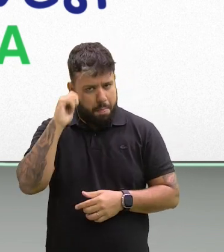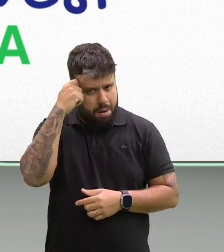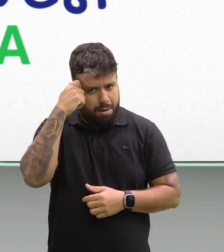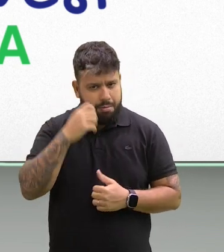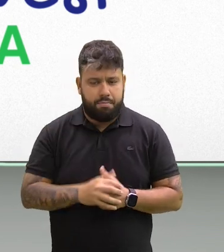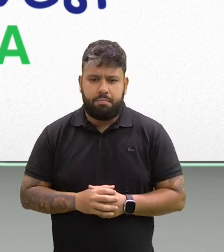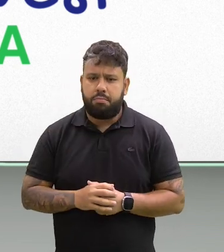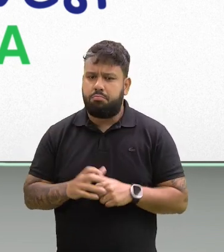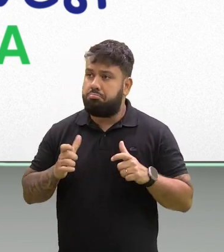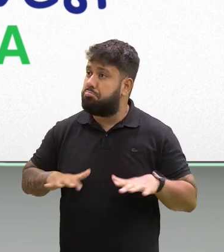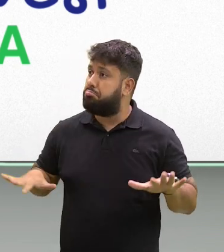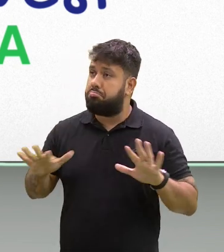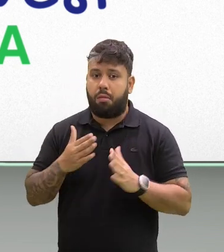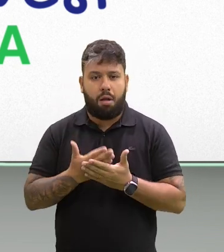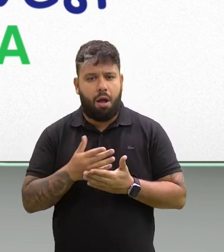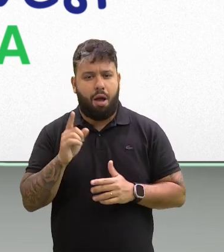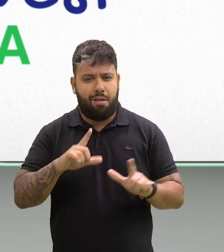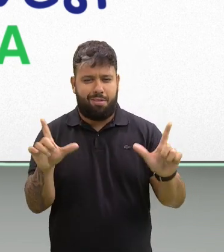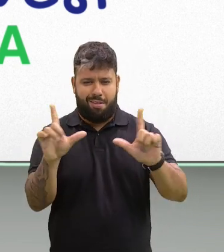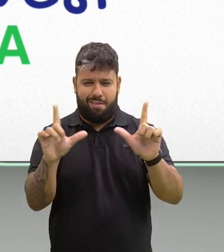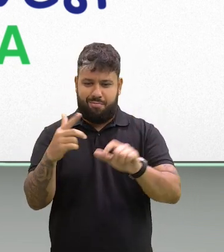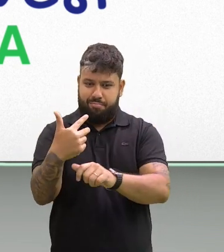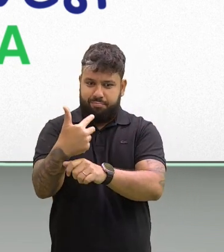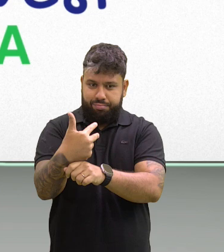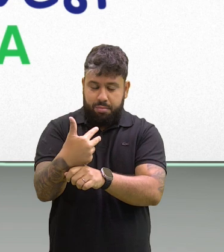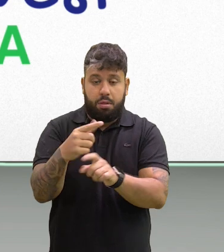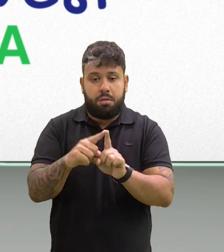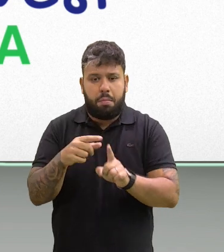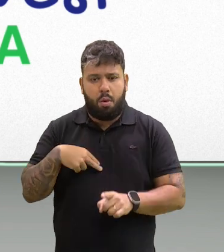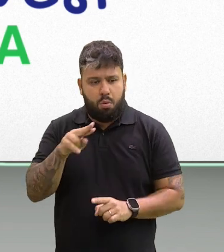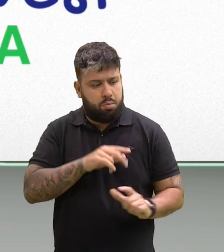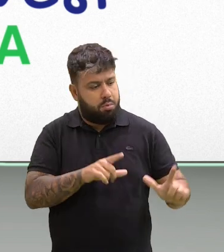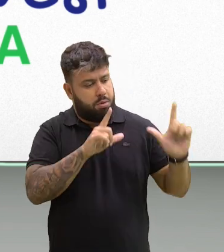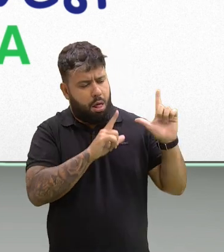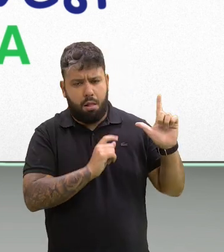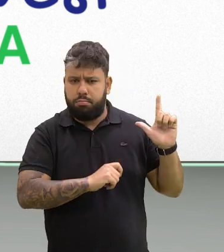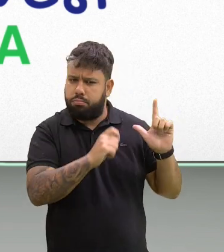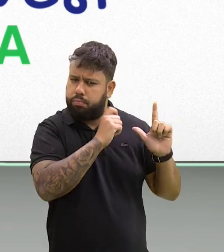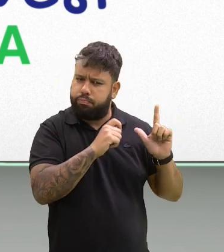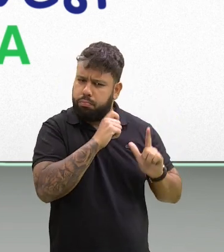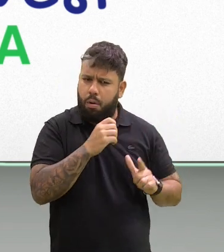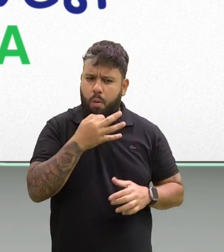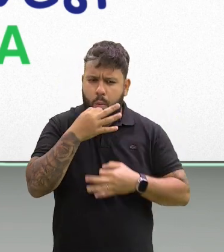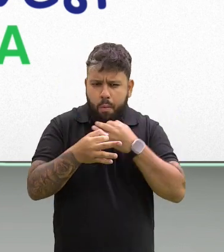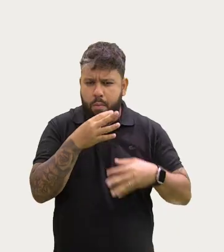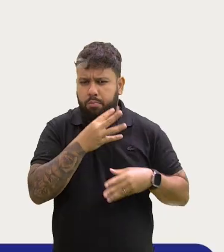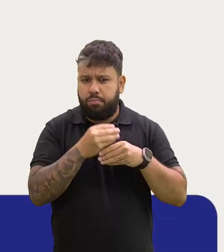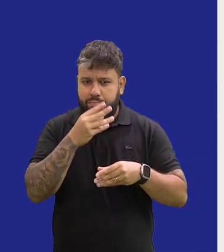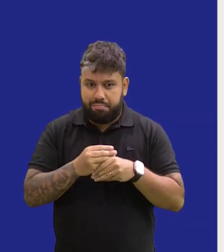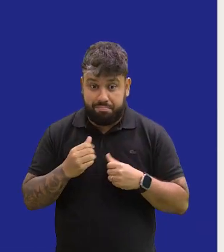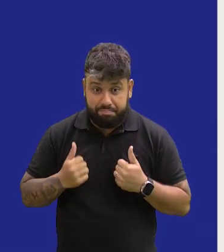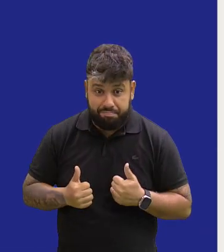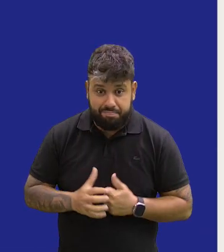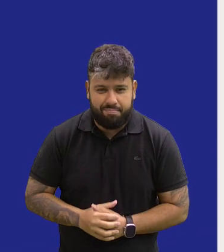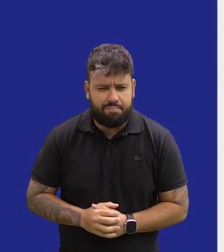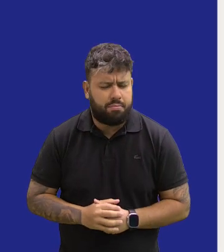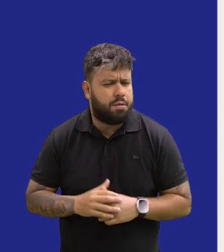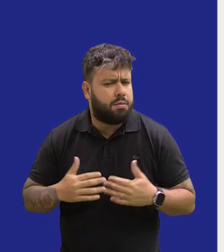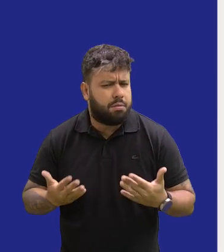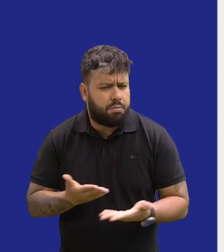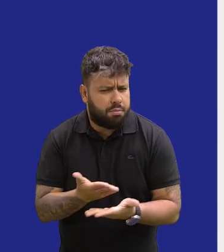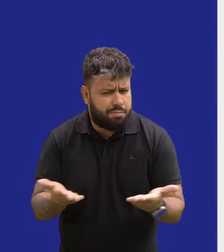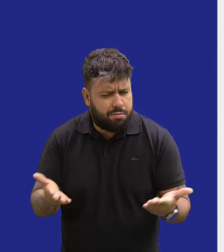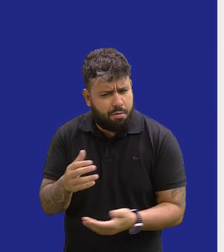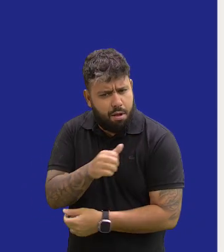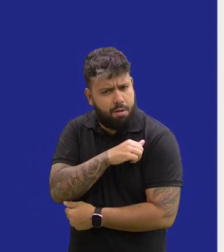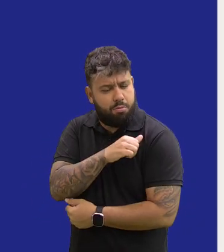A sala de aula é um estudo de televisão e eu utilizarei uma tela interativa para fazer anotações. Muito bem, meu caro vestibulando, na